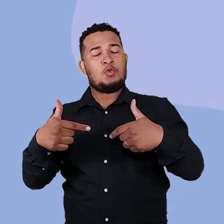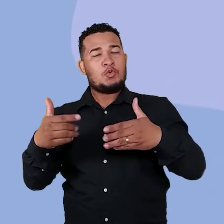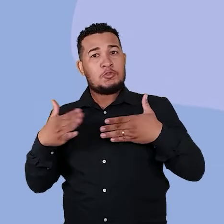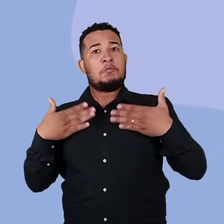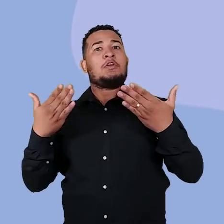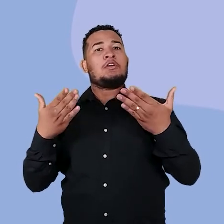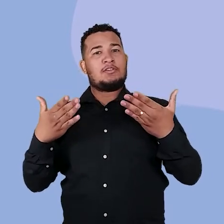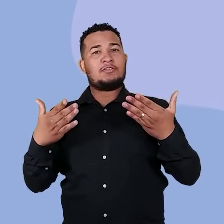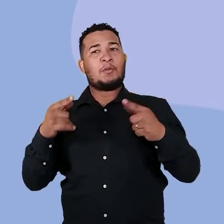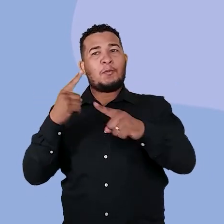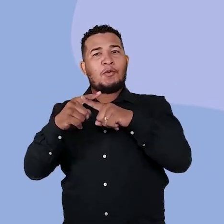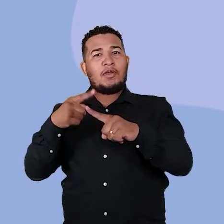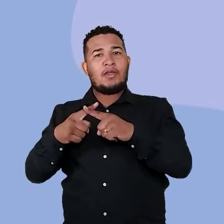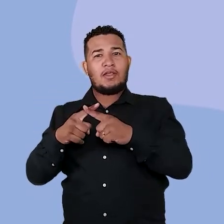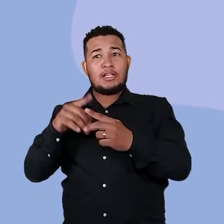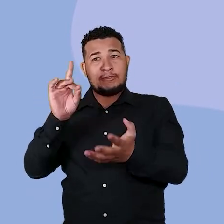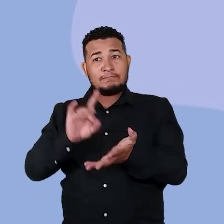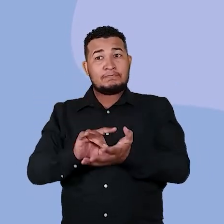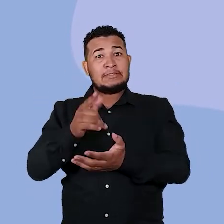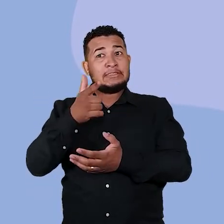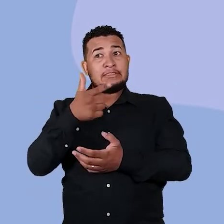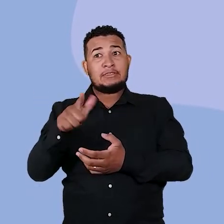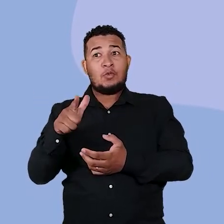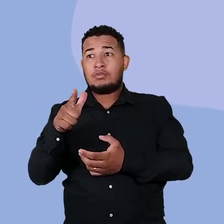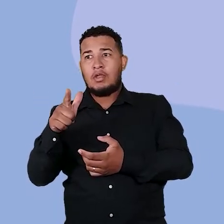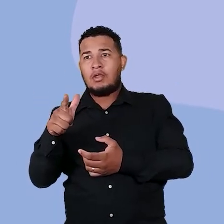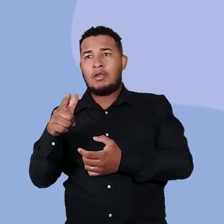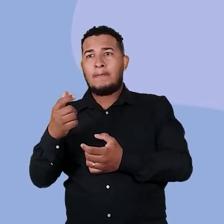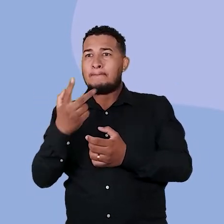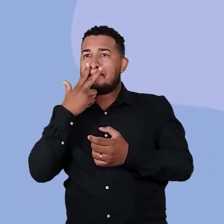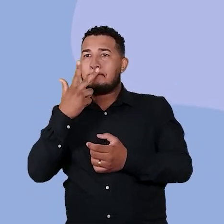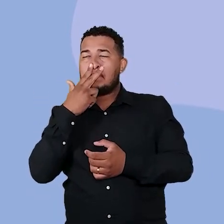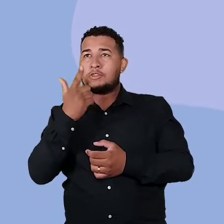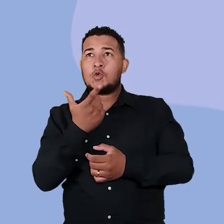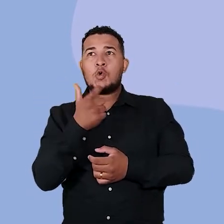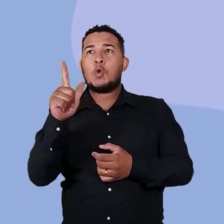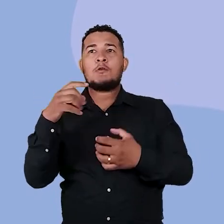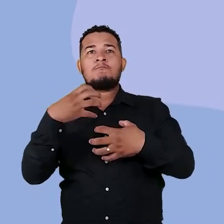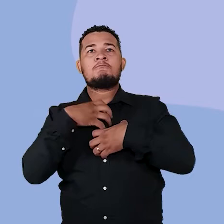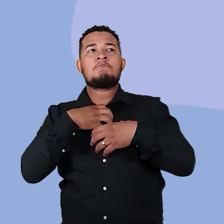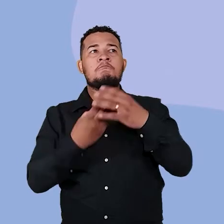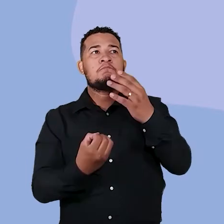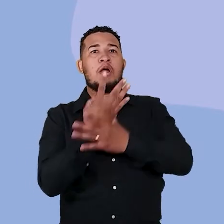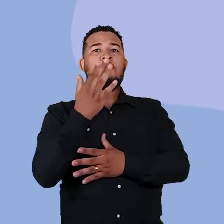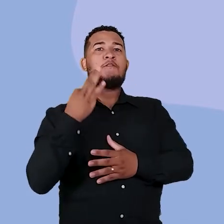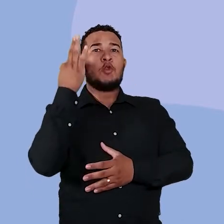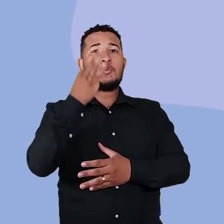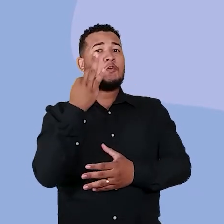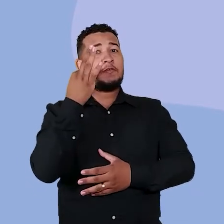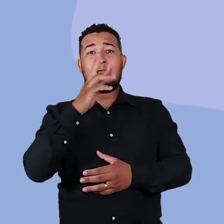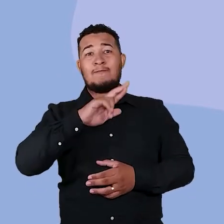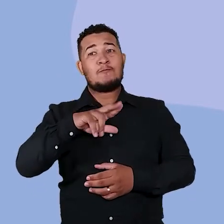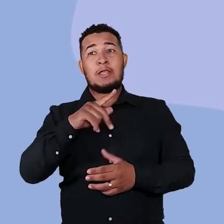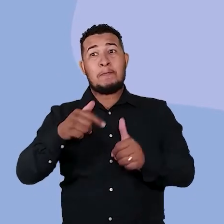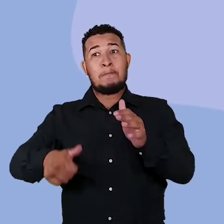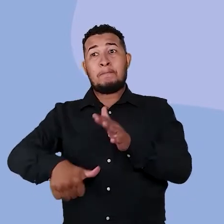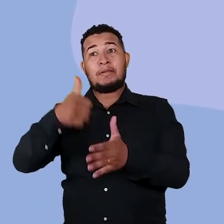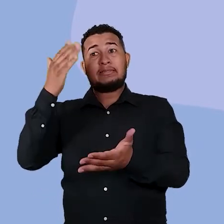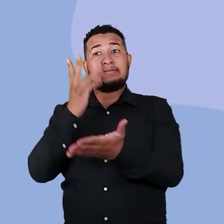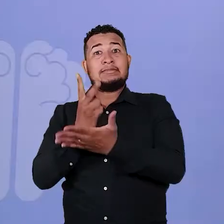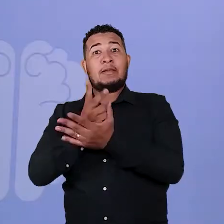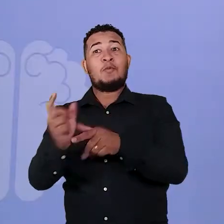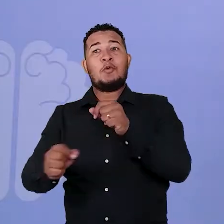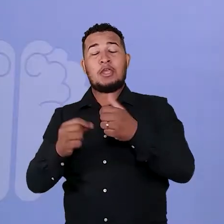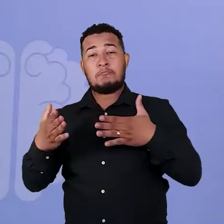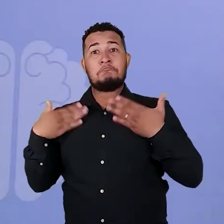o espanto, pois não há outra origem imperante da filosofia que